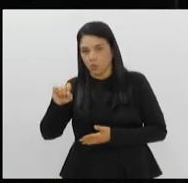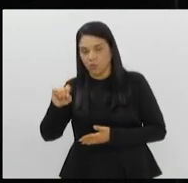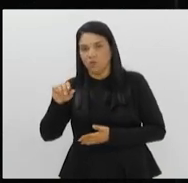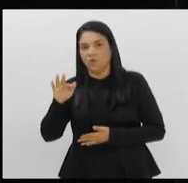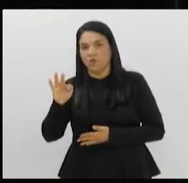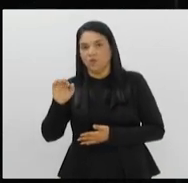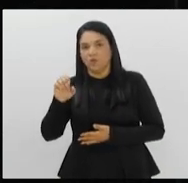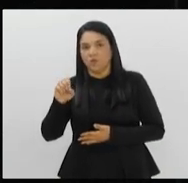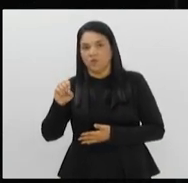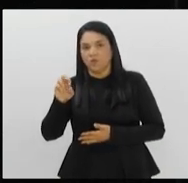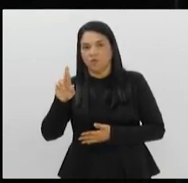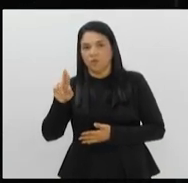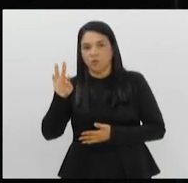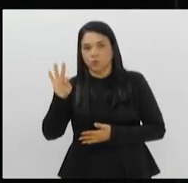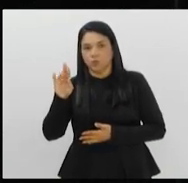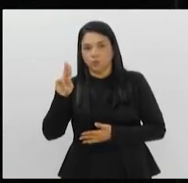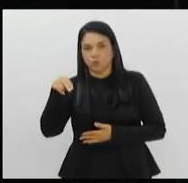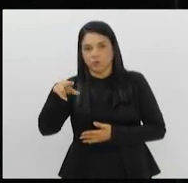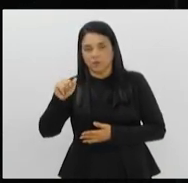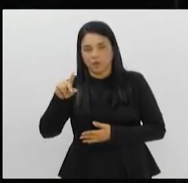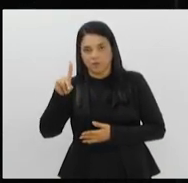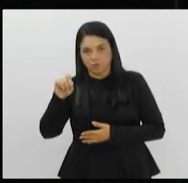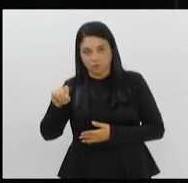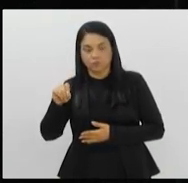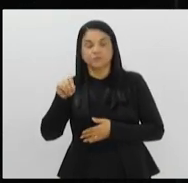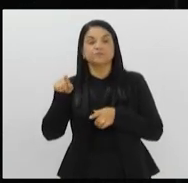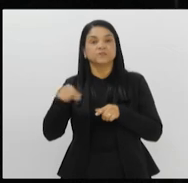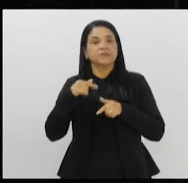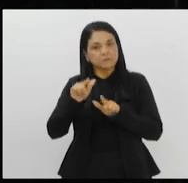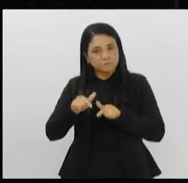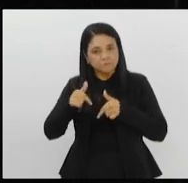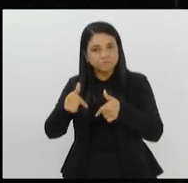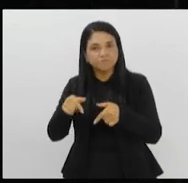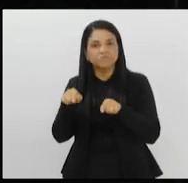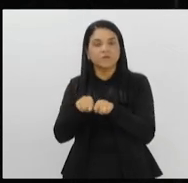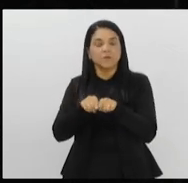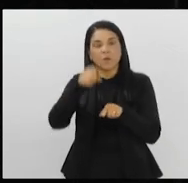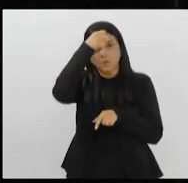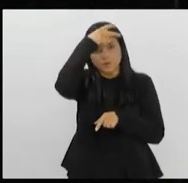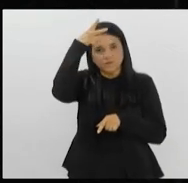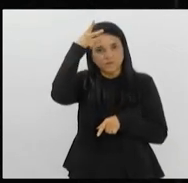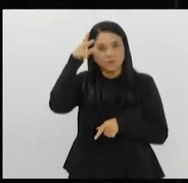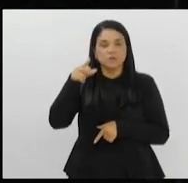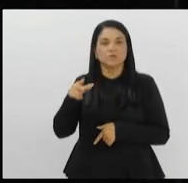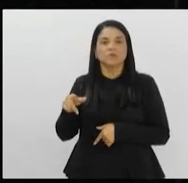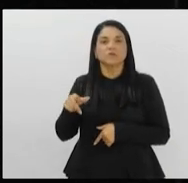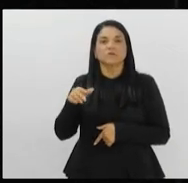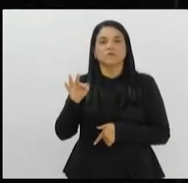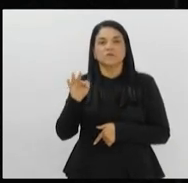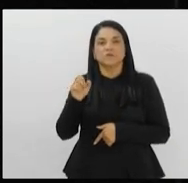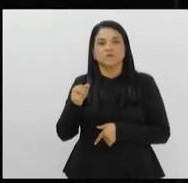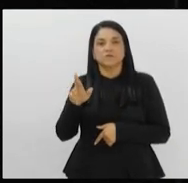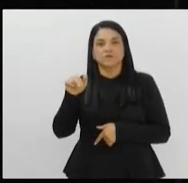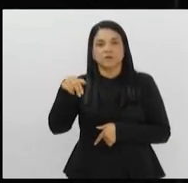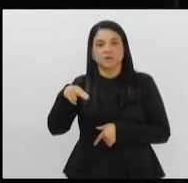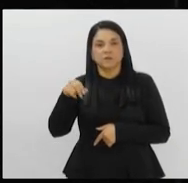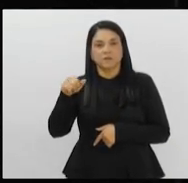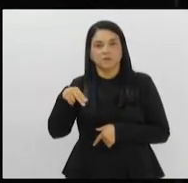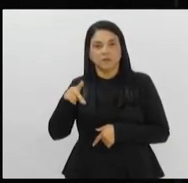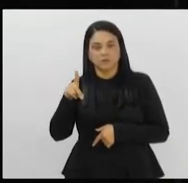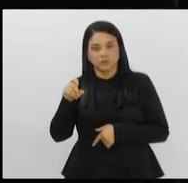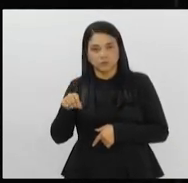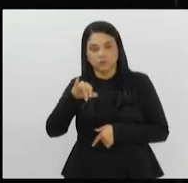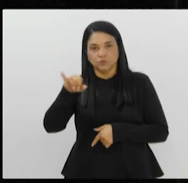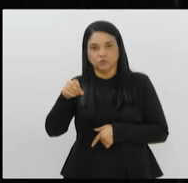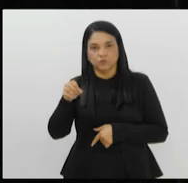dos trabalhos, o nosso prefeito Fernando Jordão, também sob a sua grande liderança,